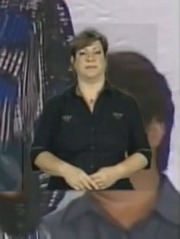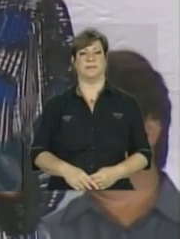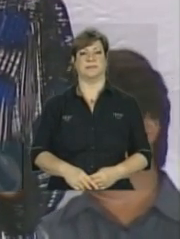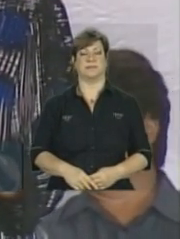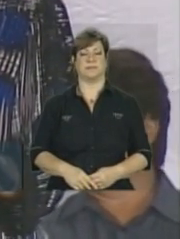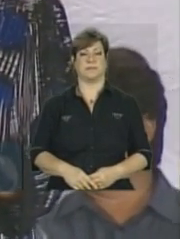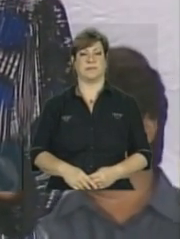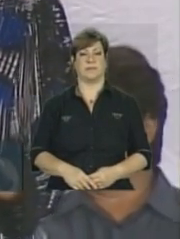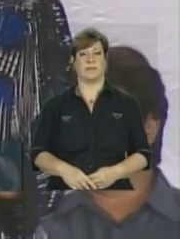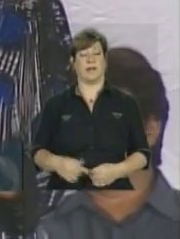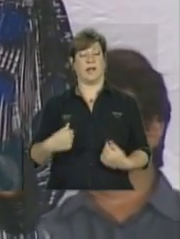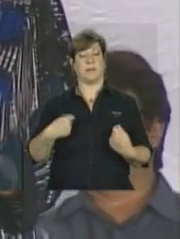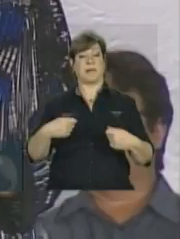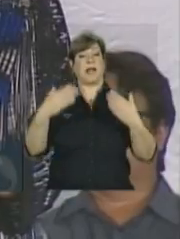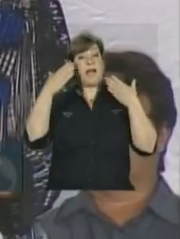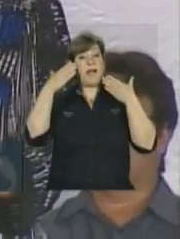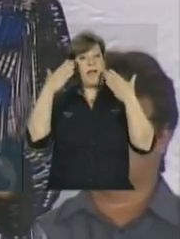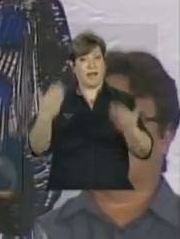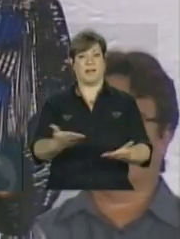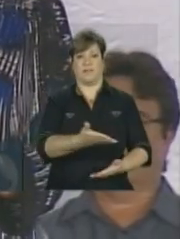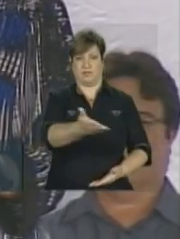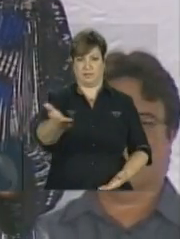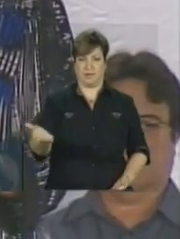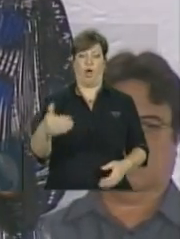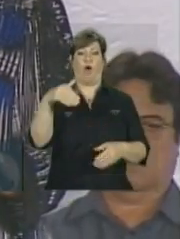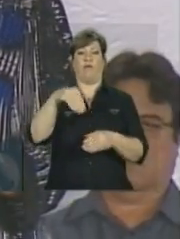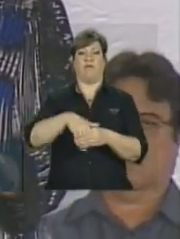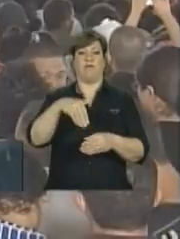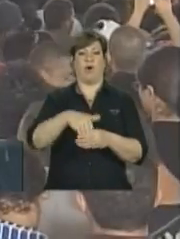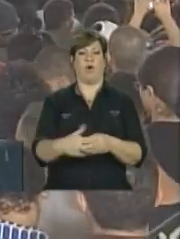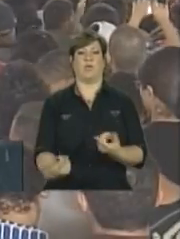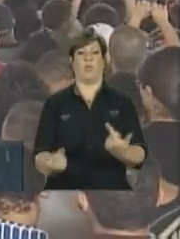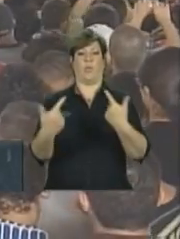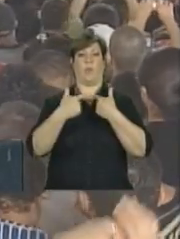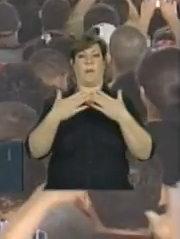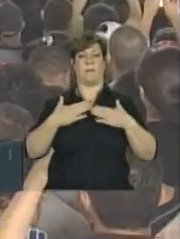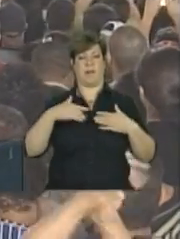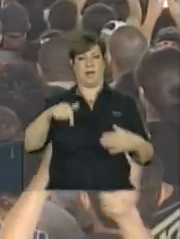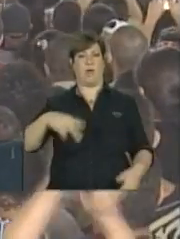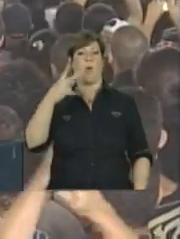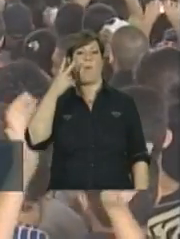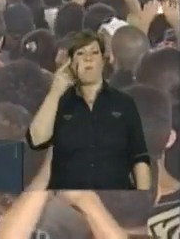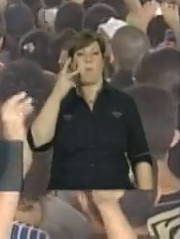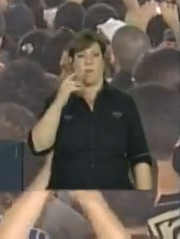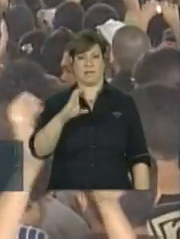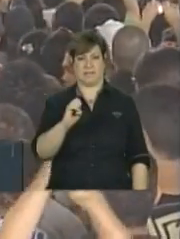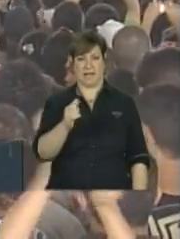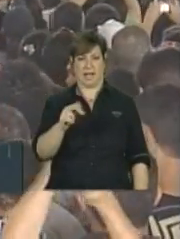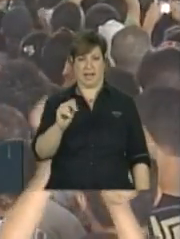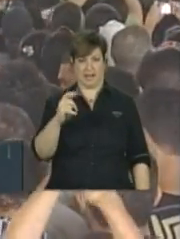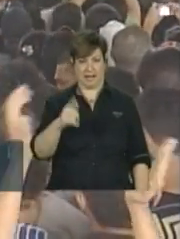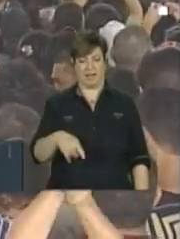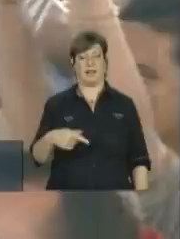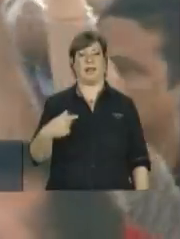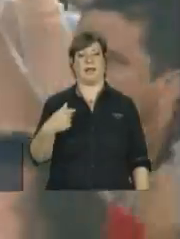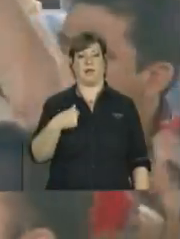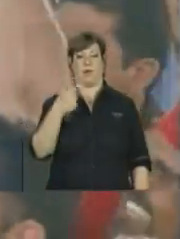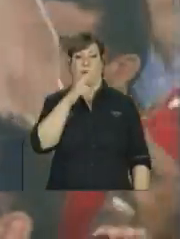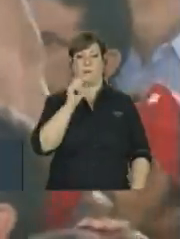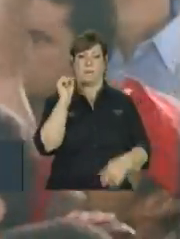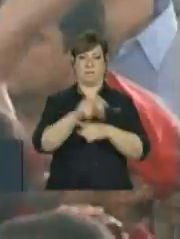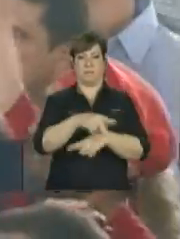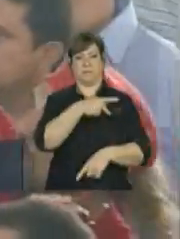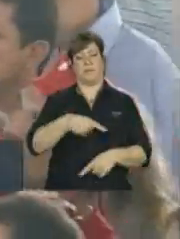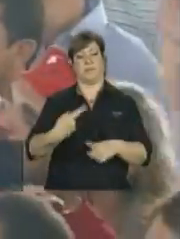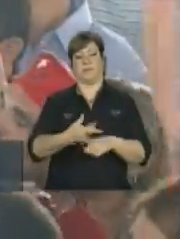devo a minha eleição aos votos que obtive aqui no Ceará. Eu tenho